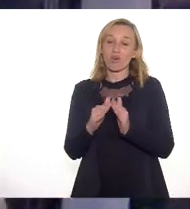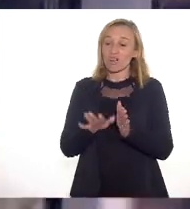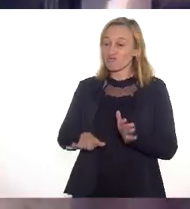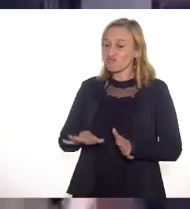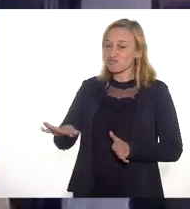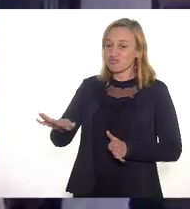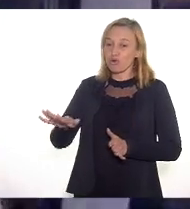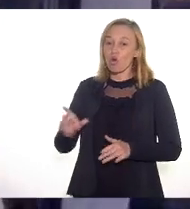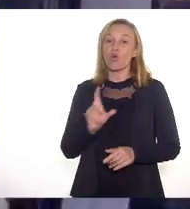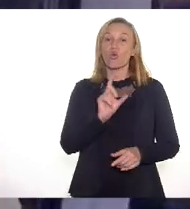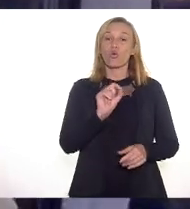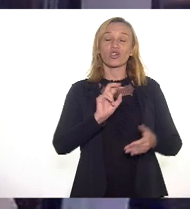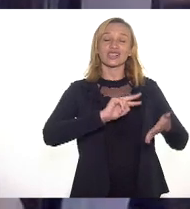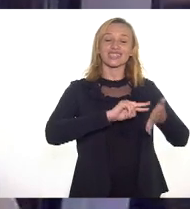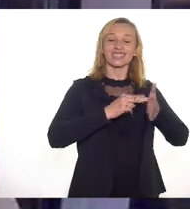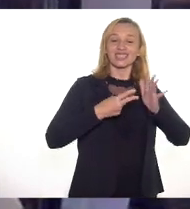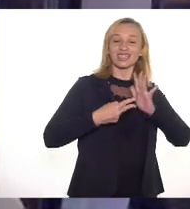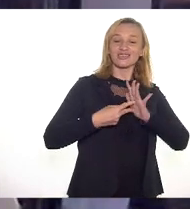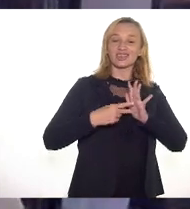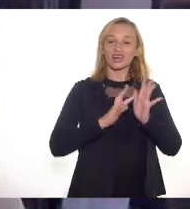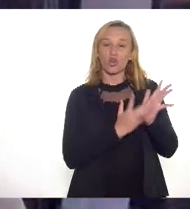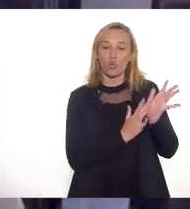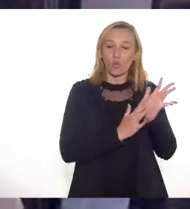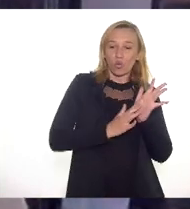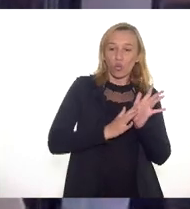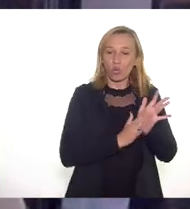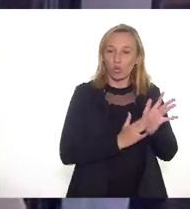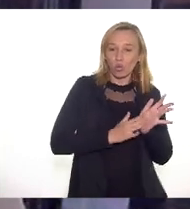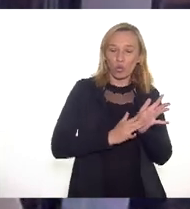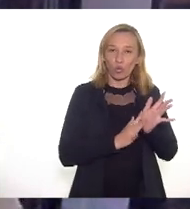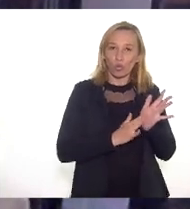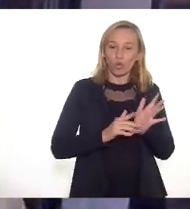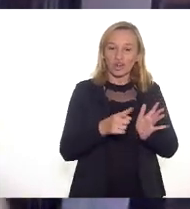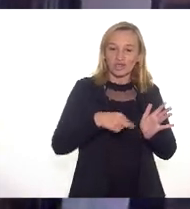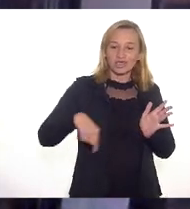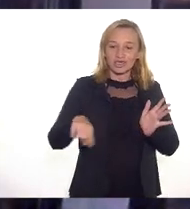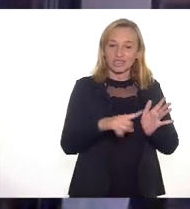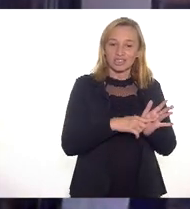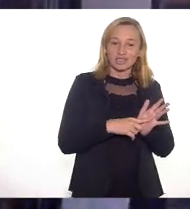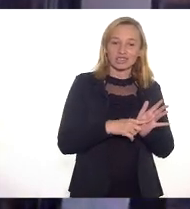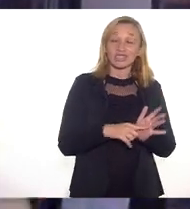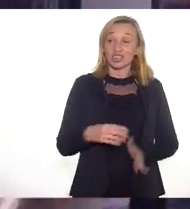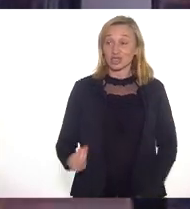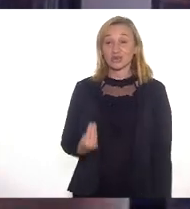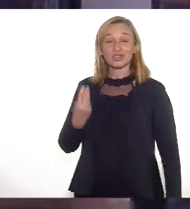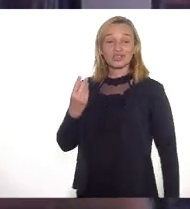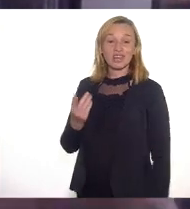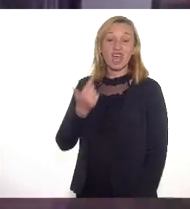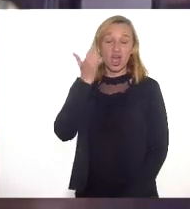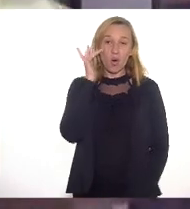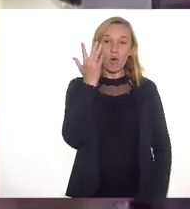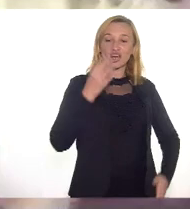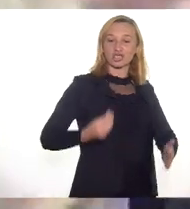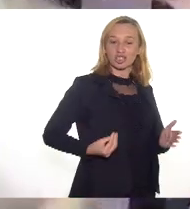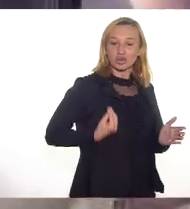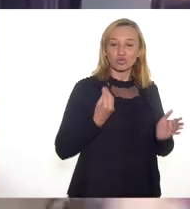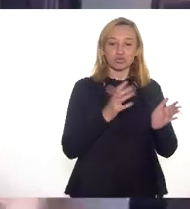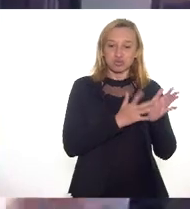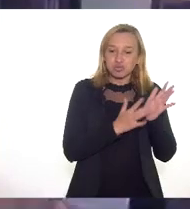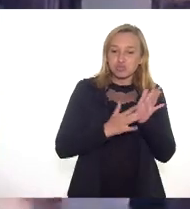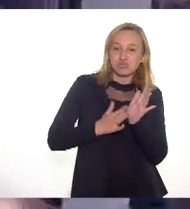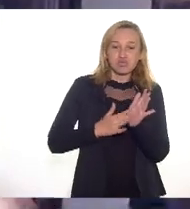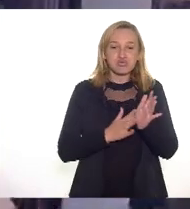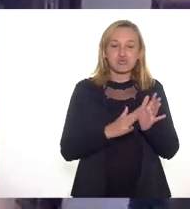o significado da rodas de samba exatamente nas suas vidas. Eu acho que roda de samba é momento